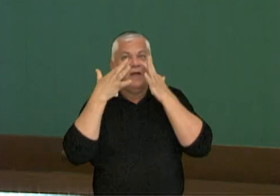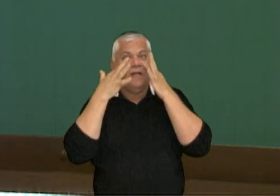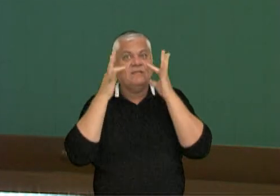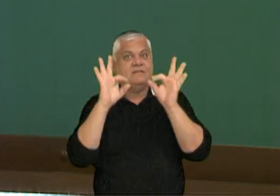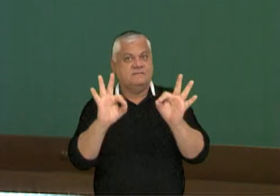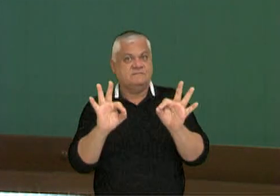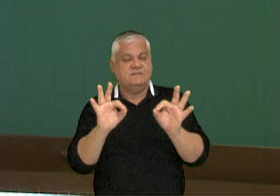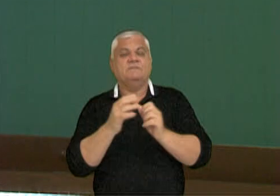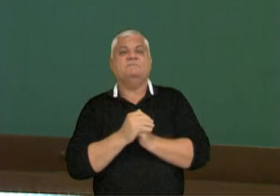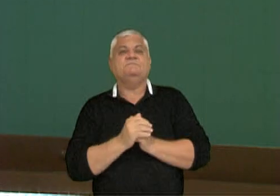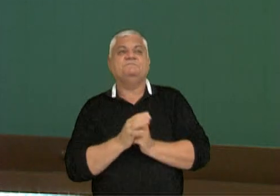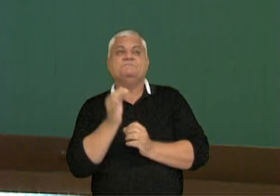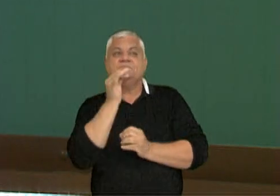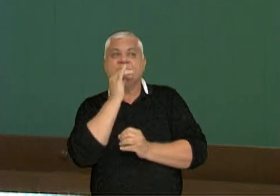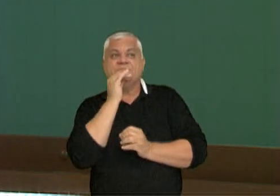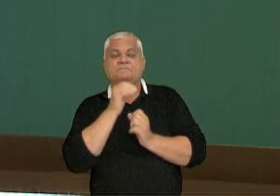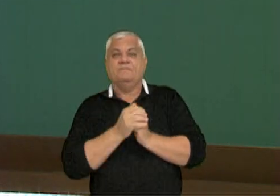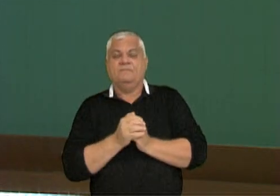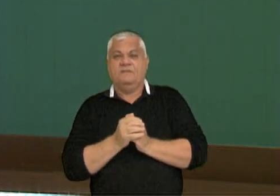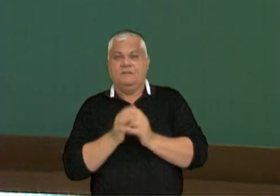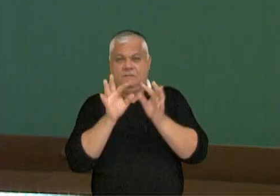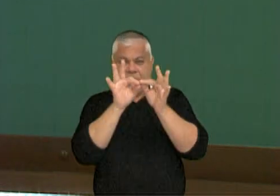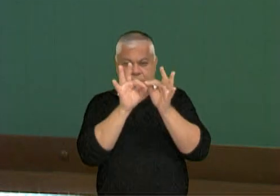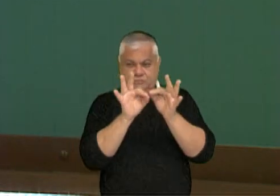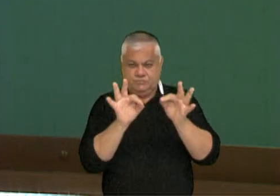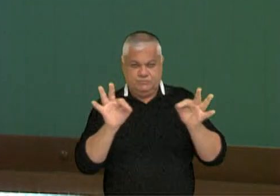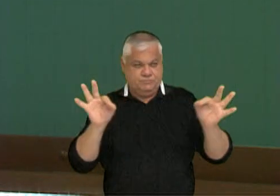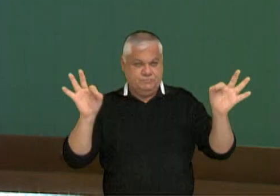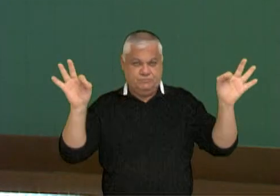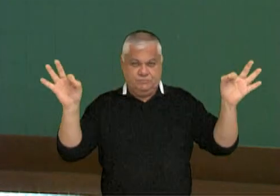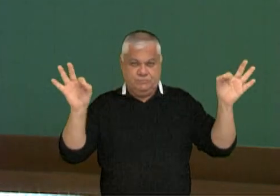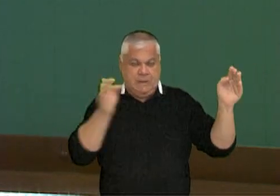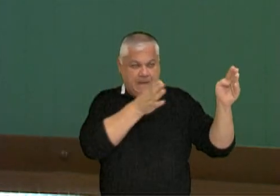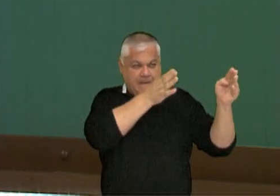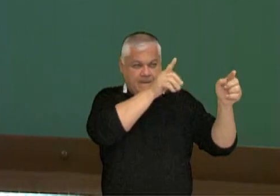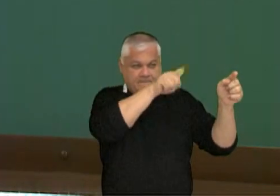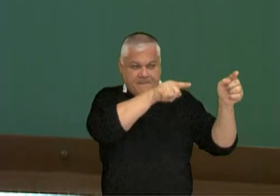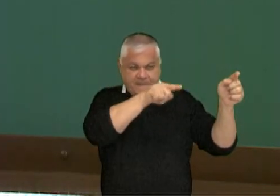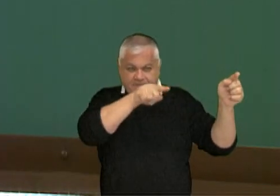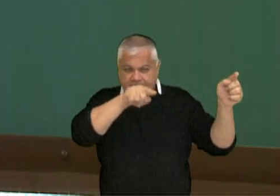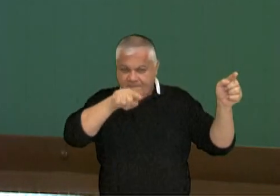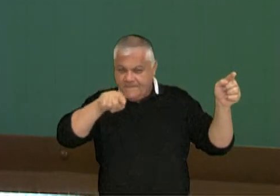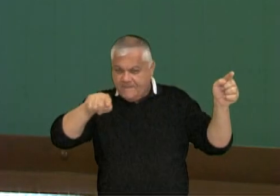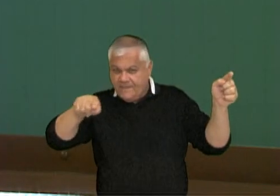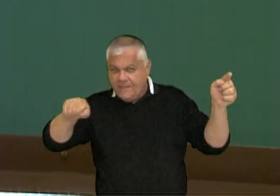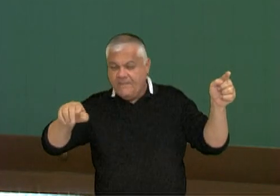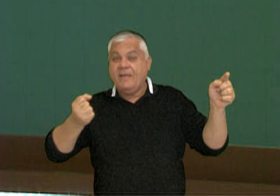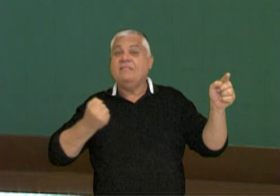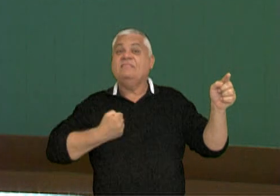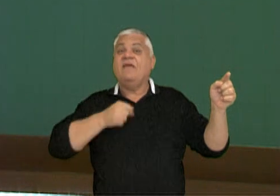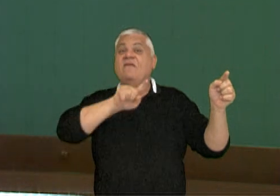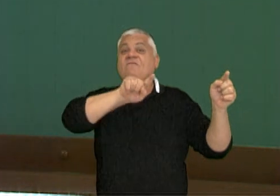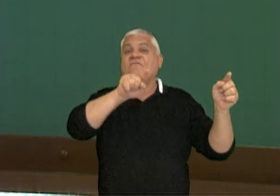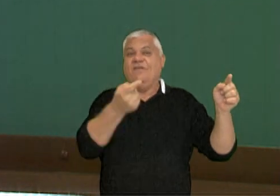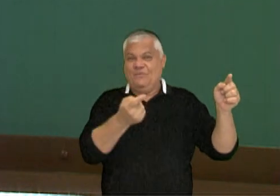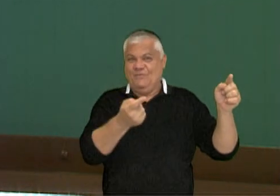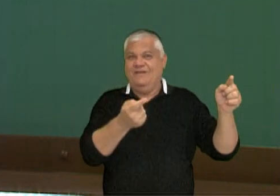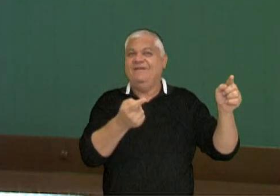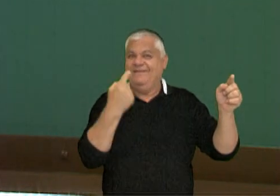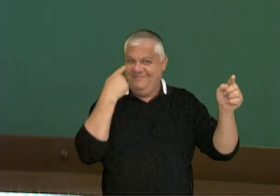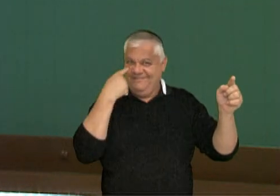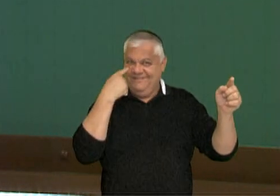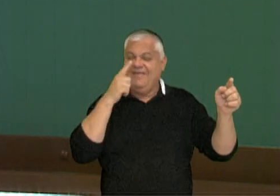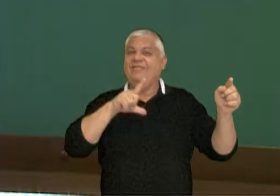atenção, né? Que essa escala dessa reta, ela está em valores decimais, ou seja, né,